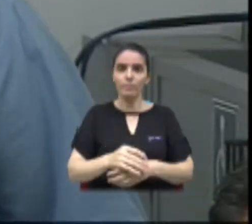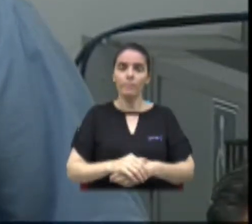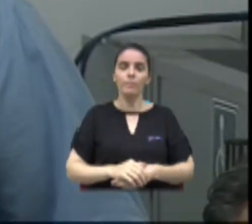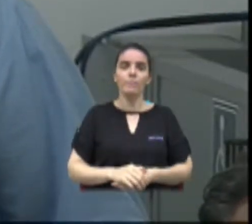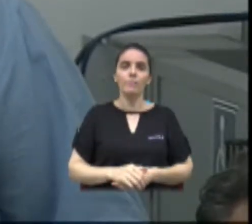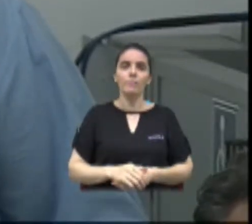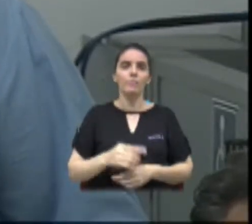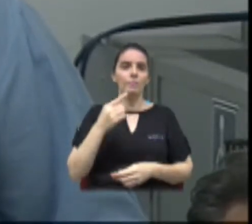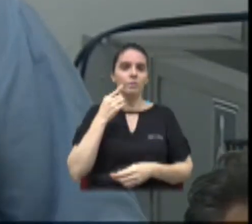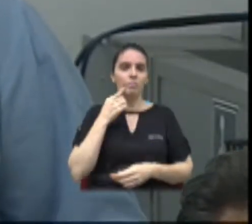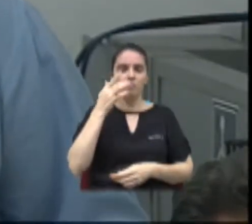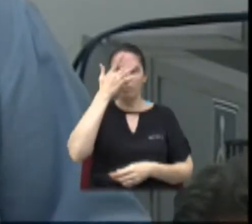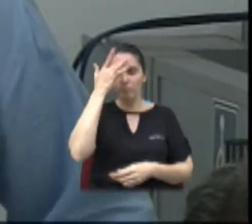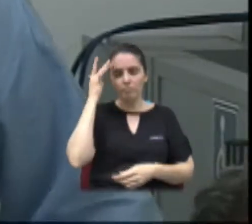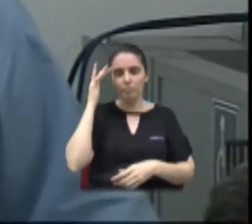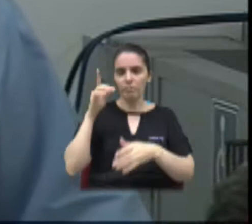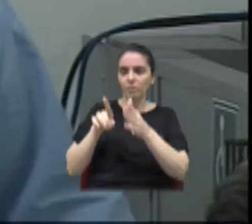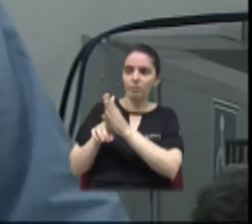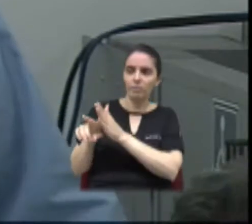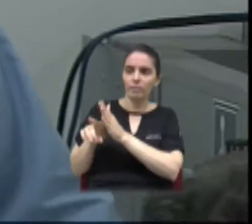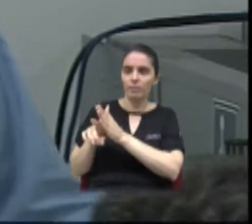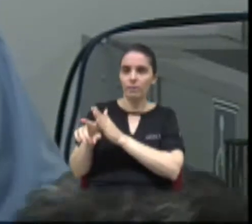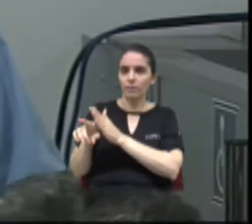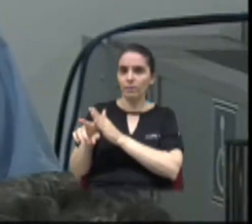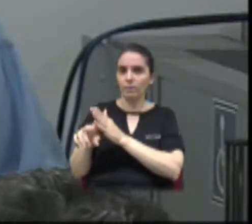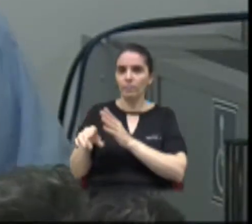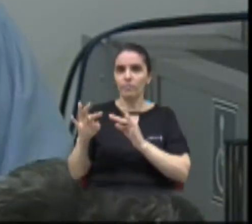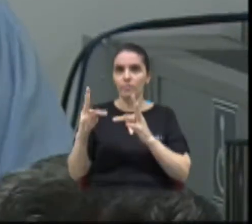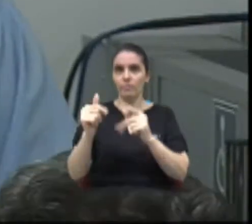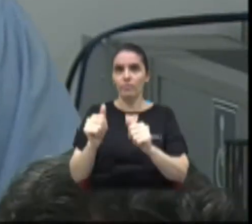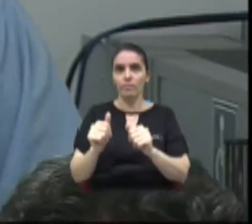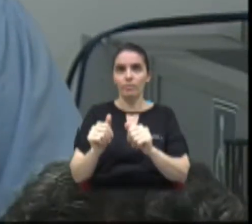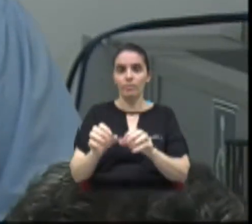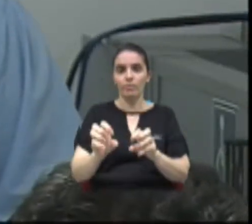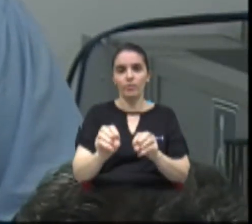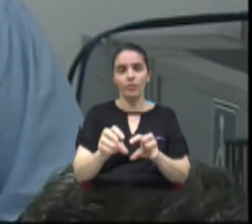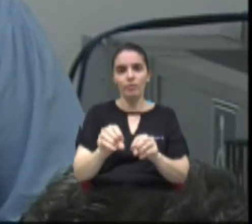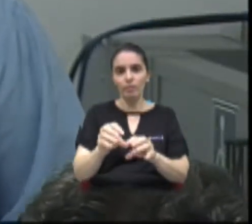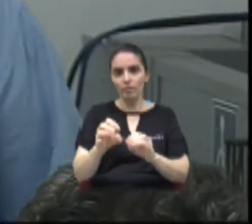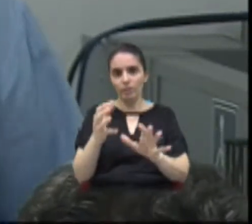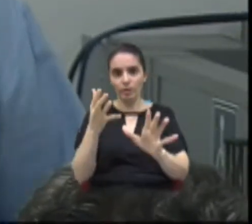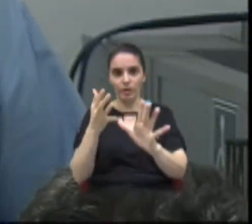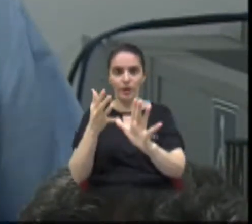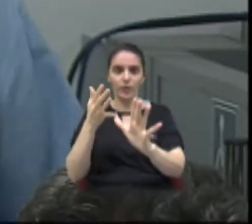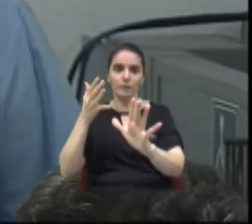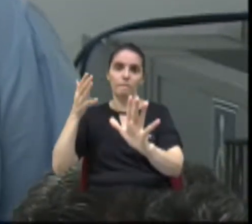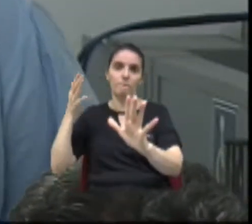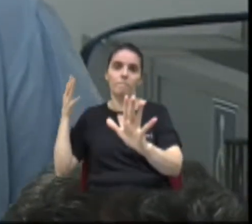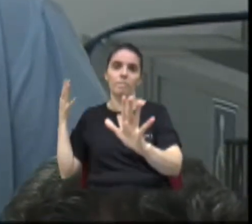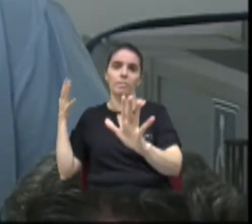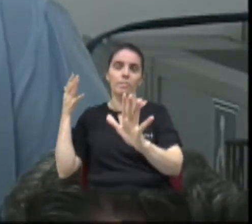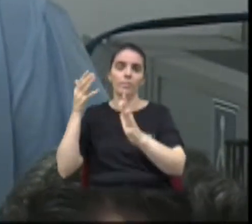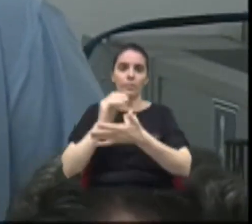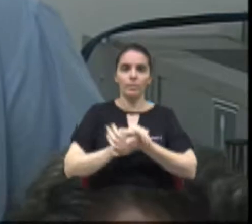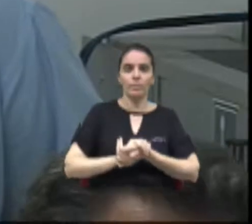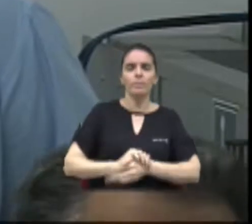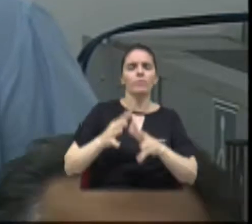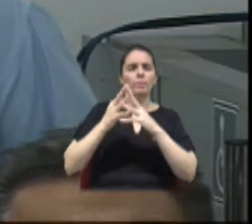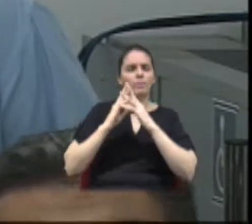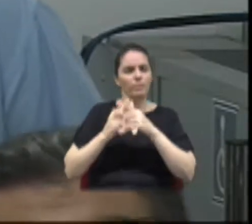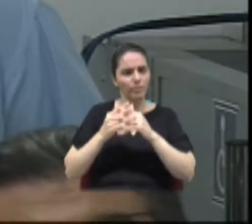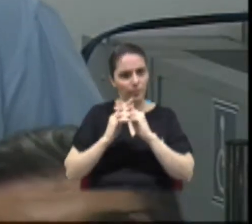eventual cadastramento que haverá logo esses lotes habitacionais aí. Bacana isso aí,